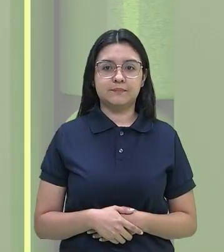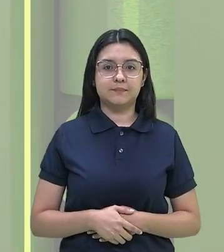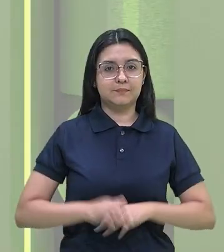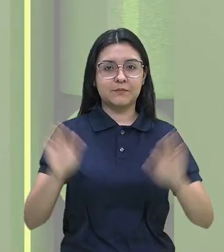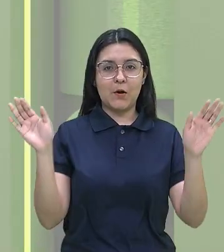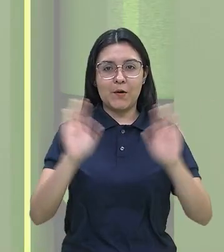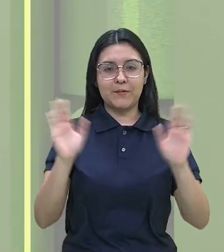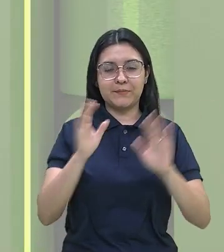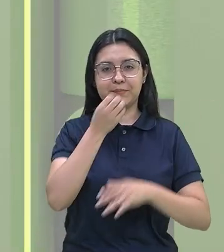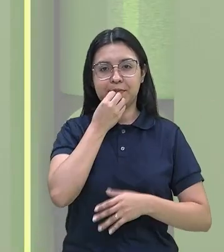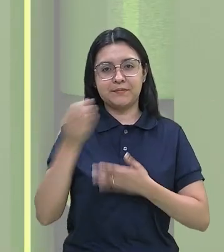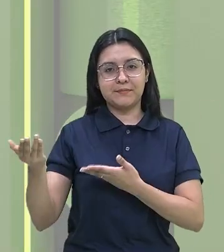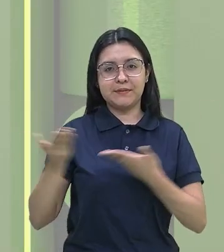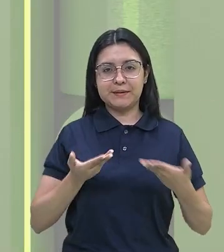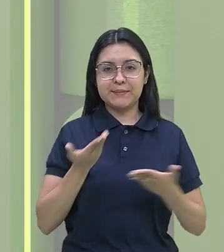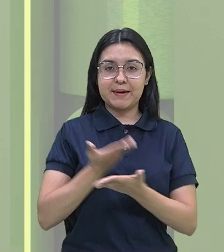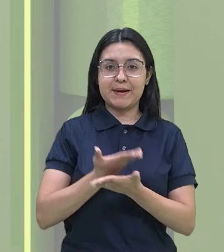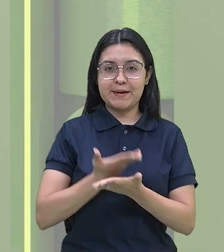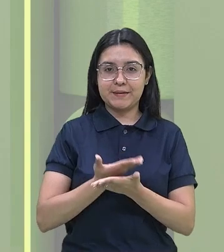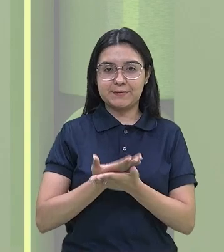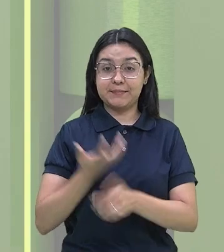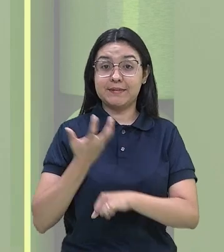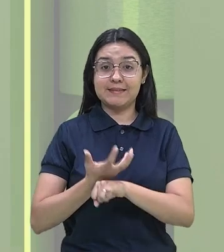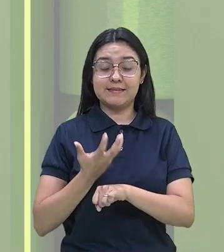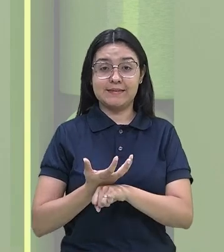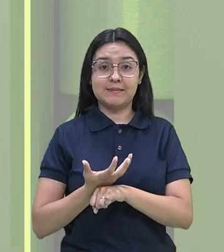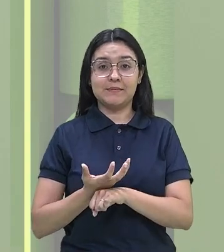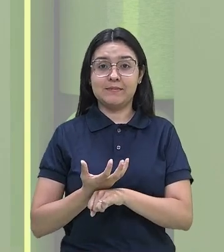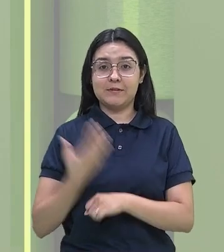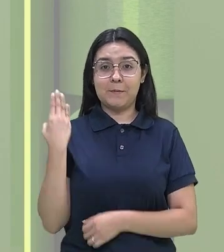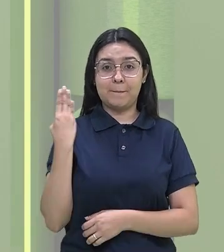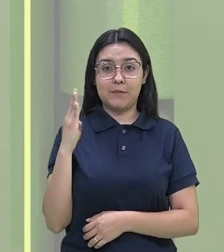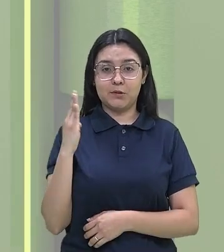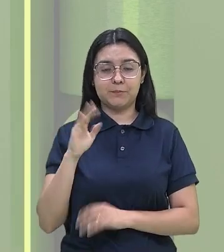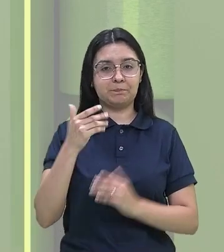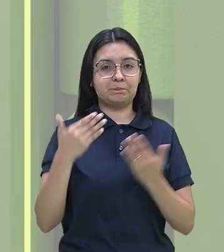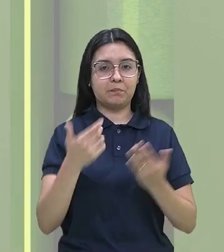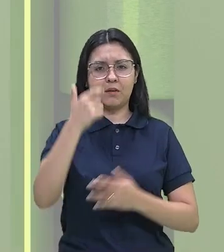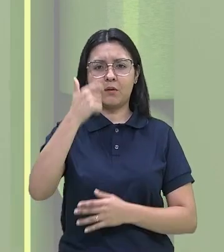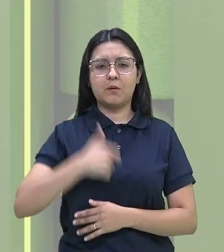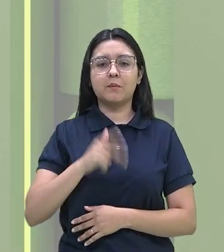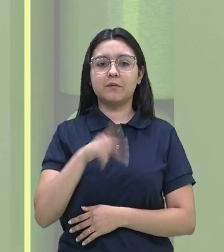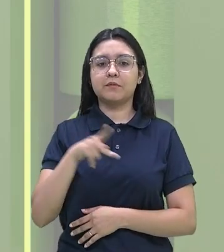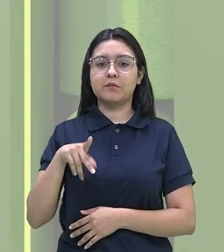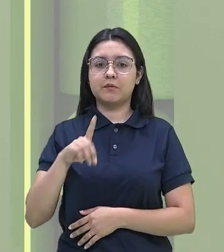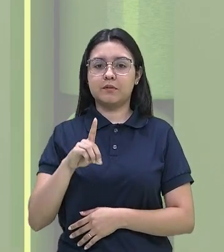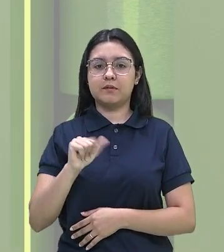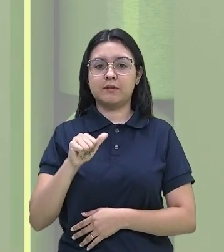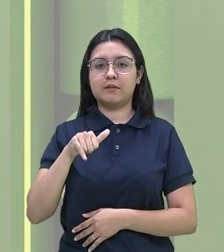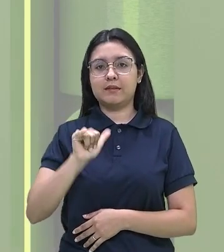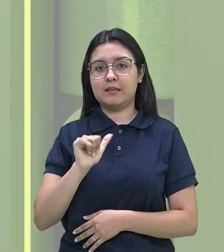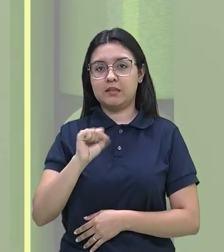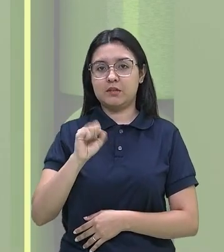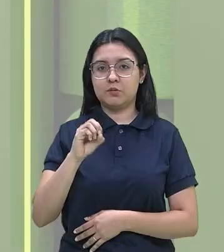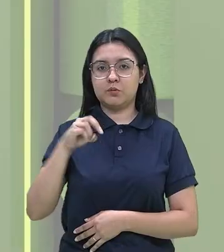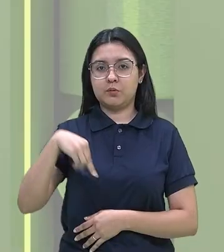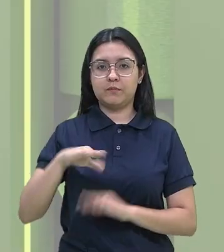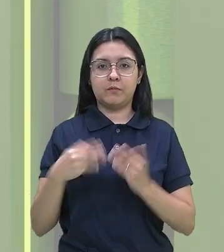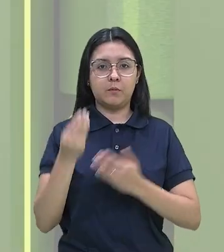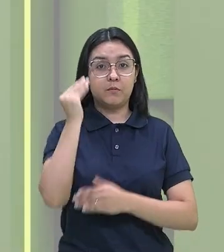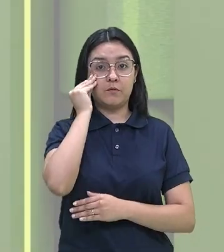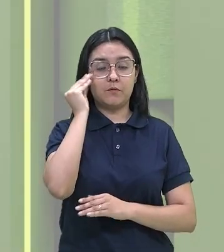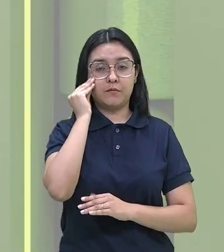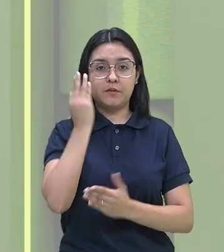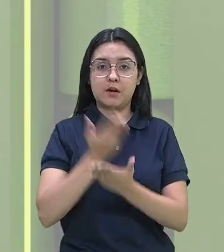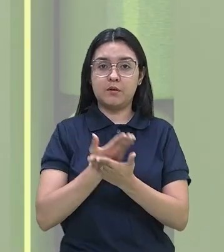Olá, sejam bem-vindos para a nossa aula de Biologia. Eu sou o professor Dayson Jardim e vamos ver aí o que temos